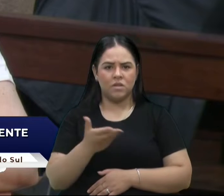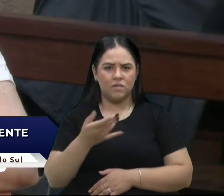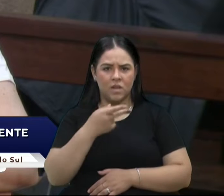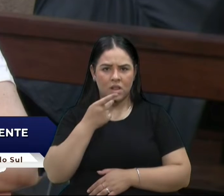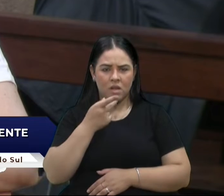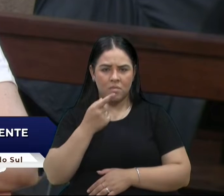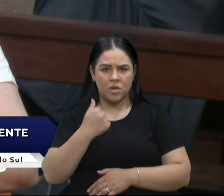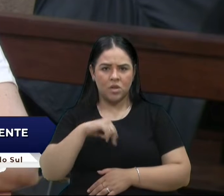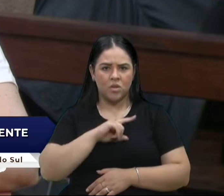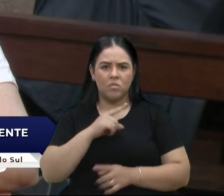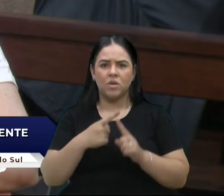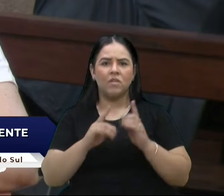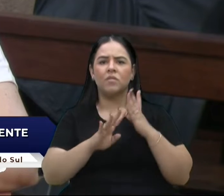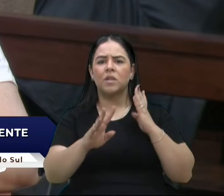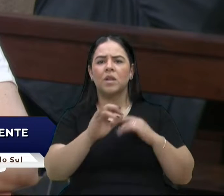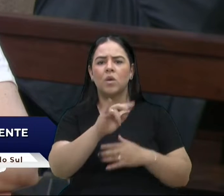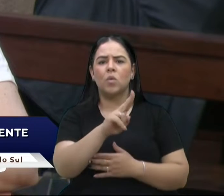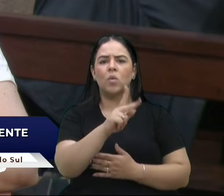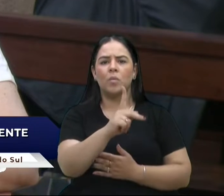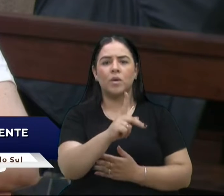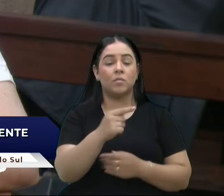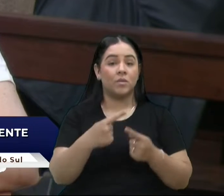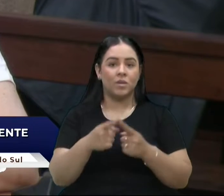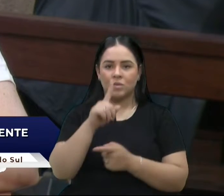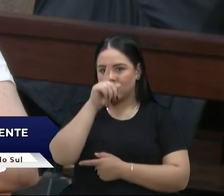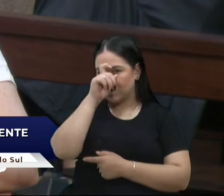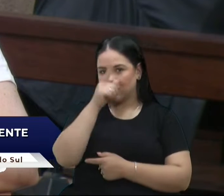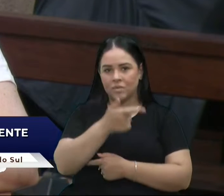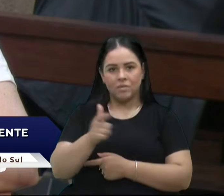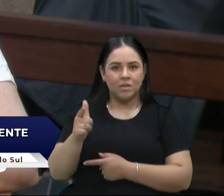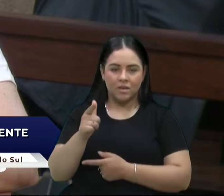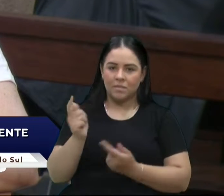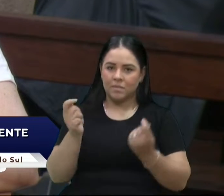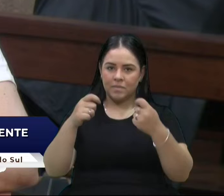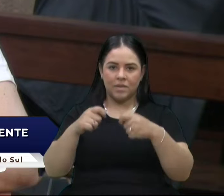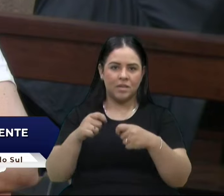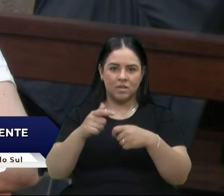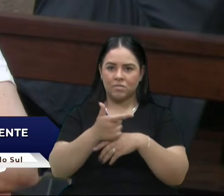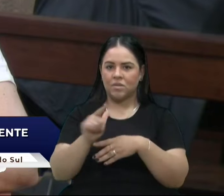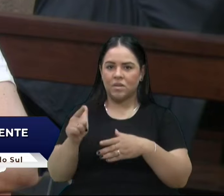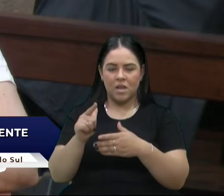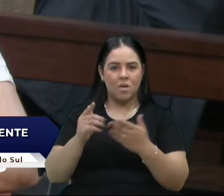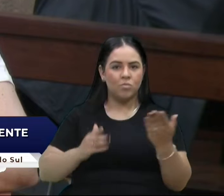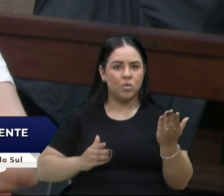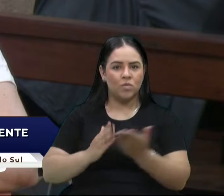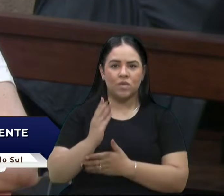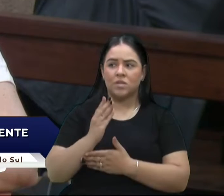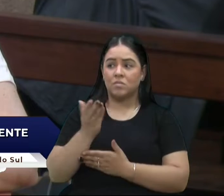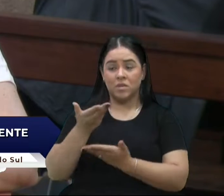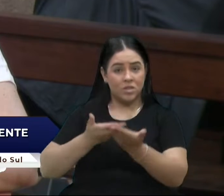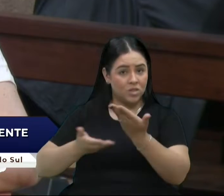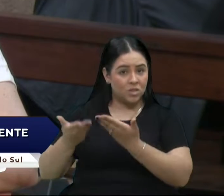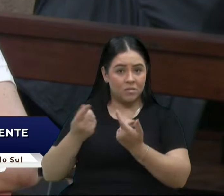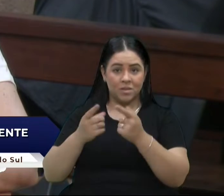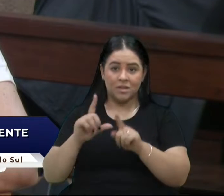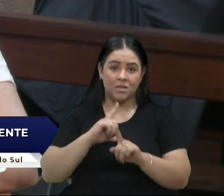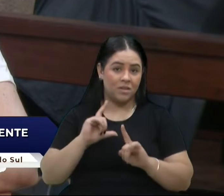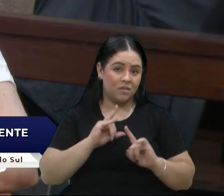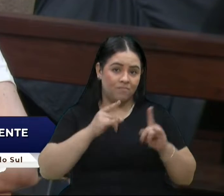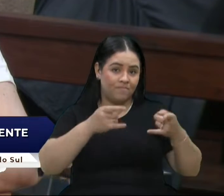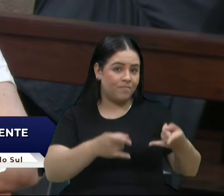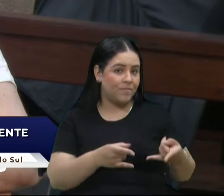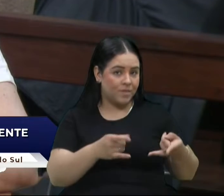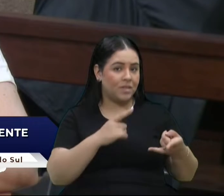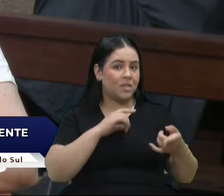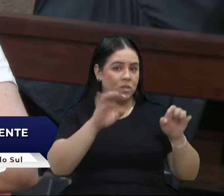e por que tem fila na UPA? Porque o hospital não tem habilitação para atender a esses procedimentos, mas ele tem a disponibilidade de espaço,